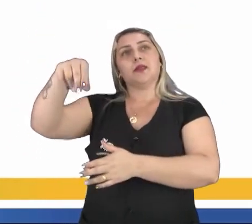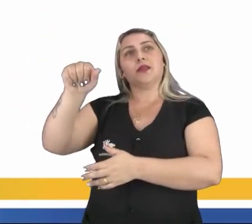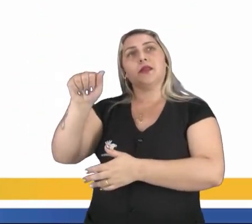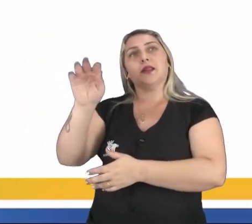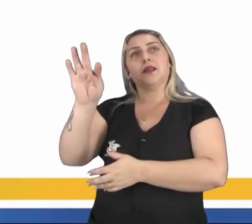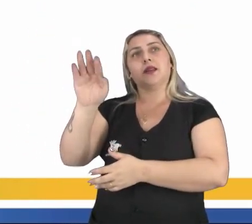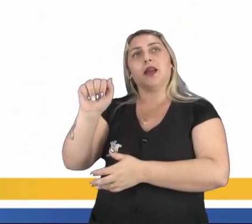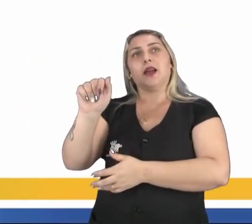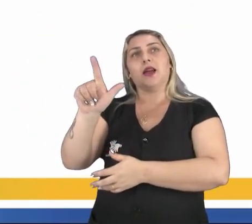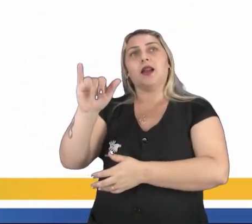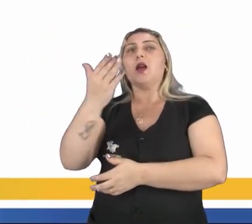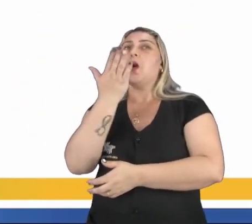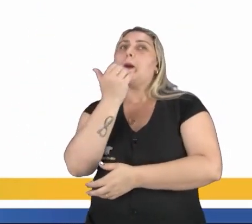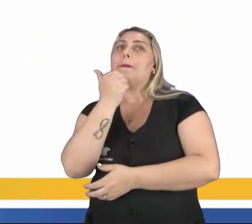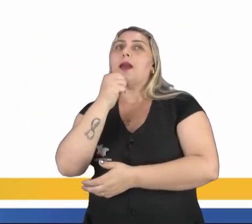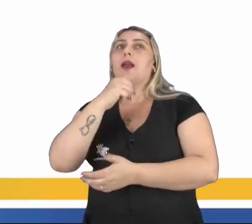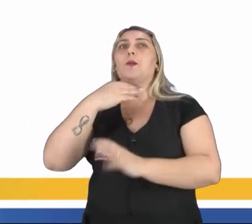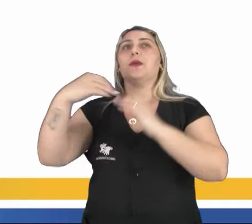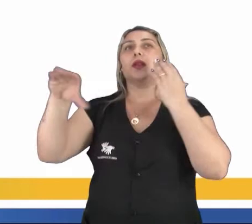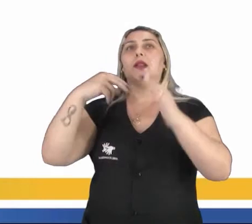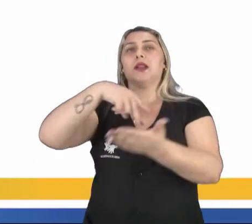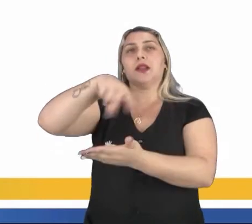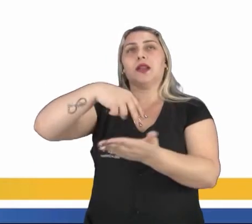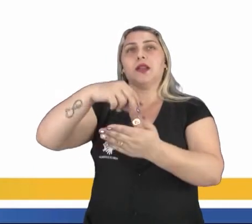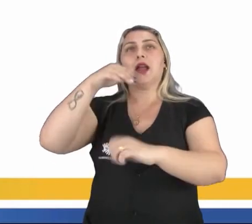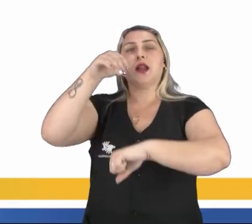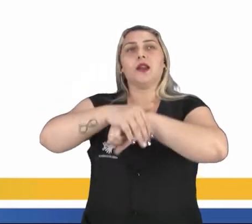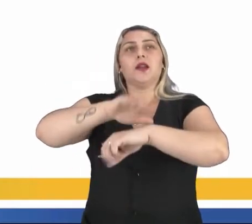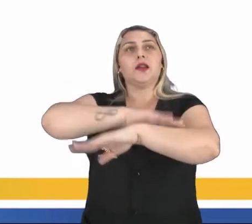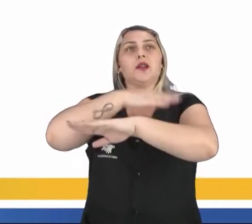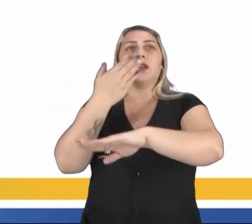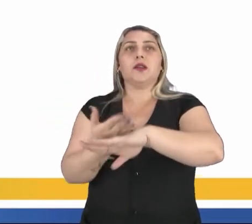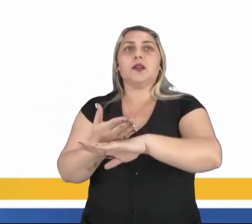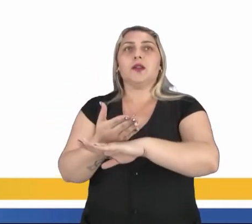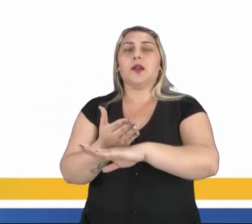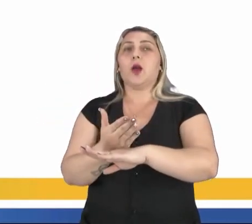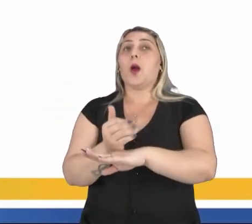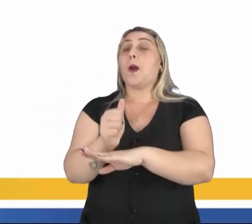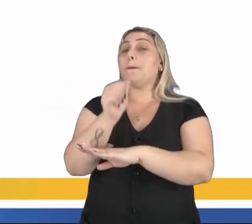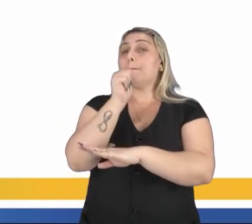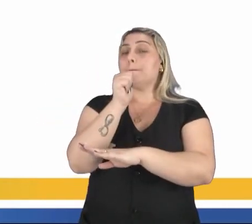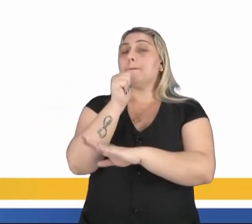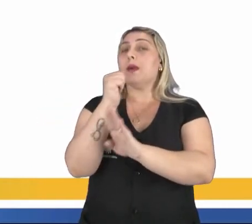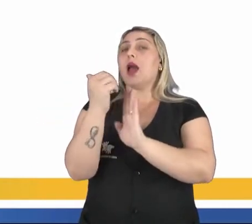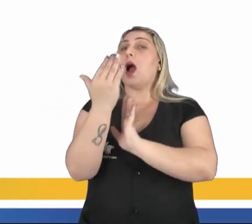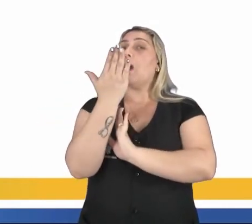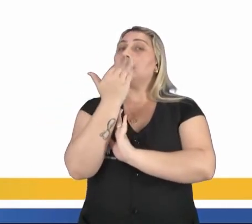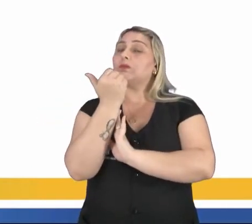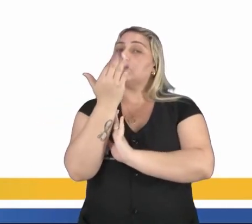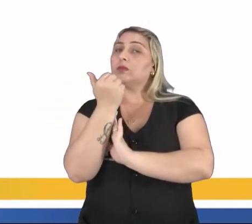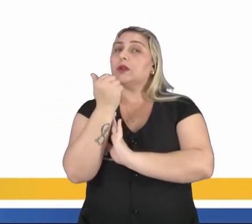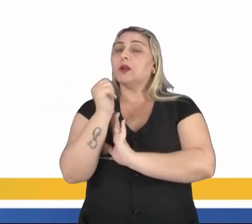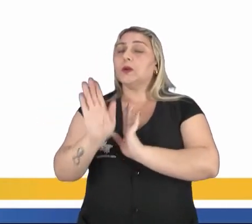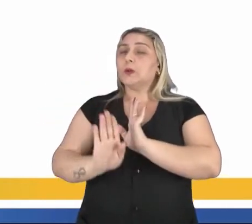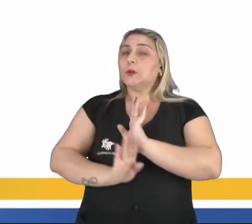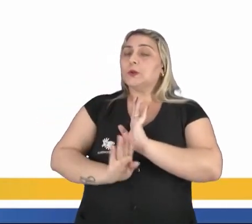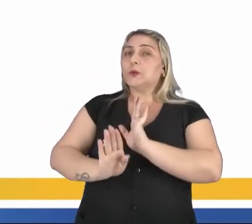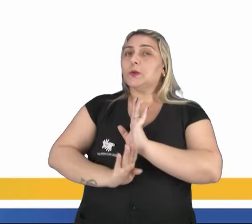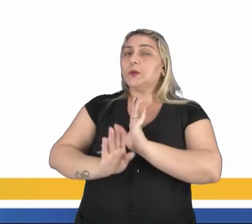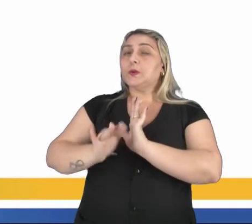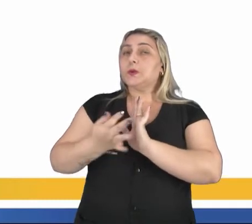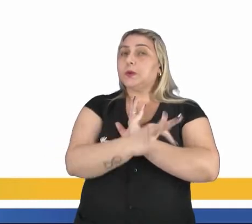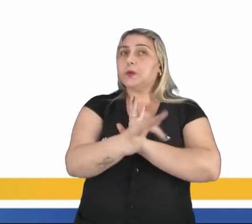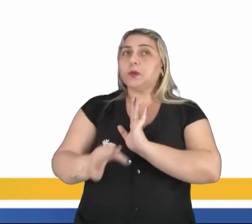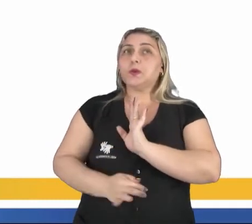cantamos, dançamos a noite toda. Não beba quando está comendo, ficará com dores de estômago. O funcionário não